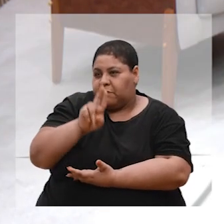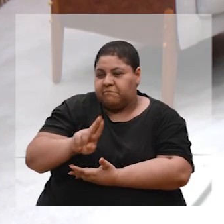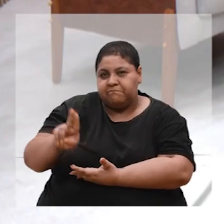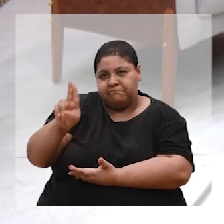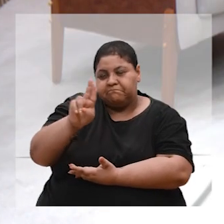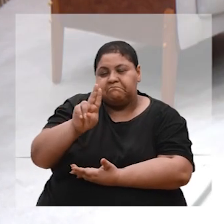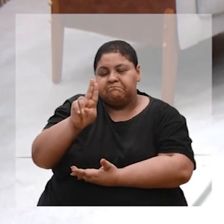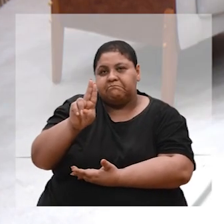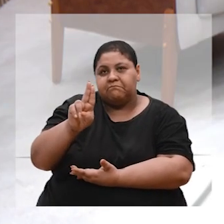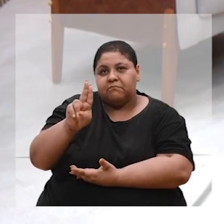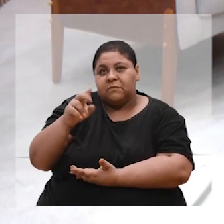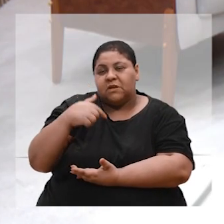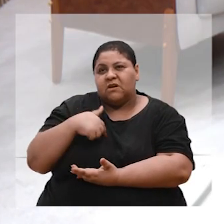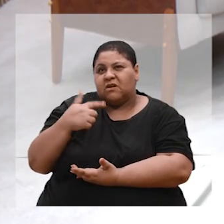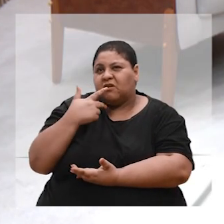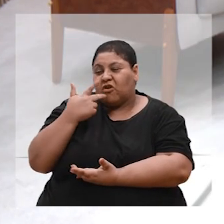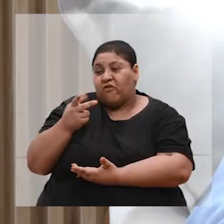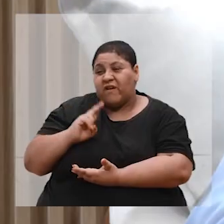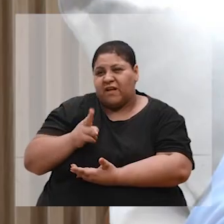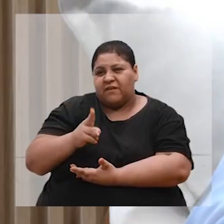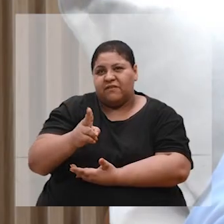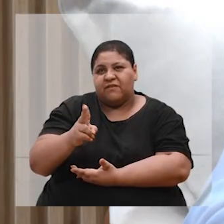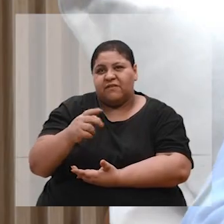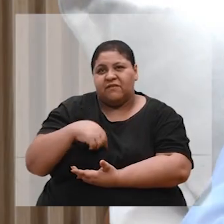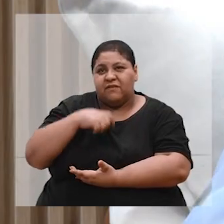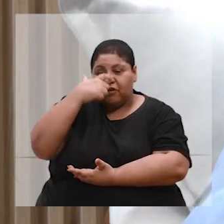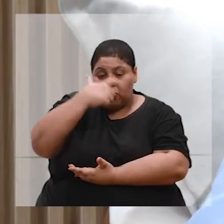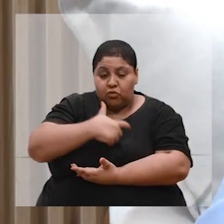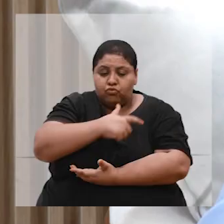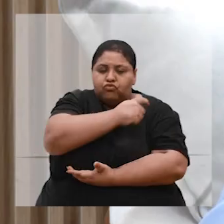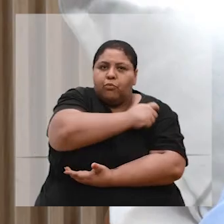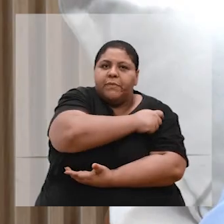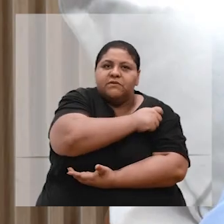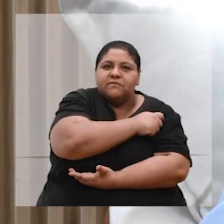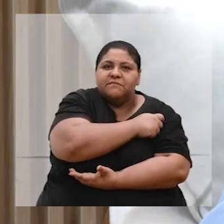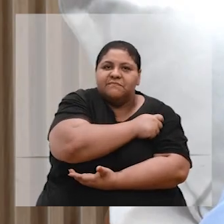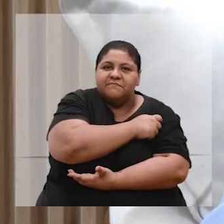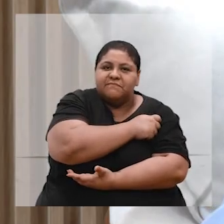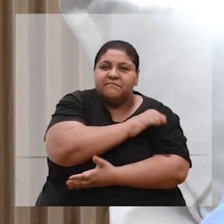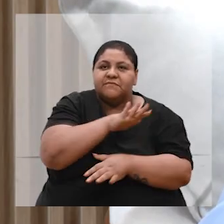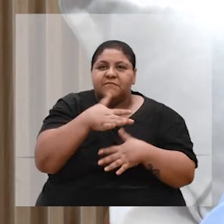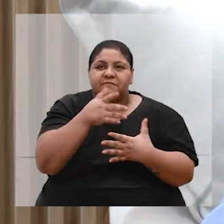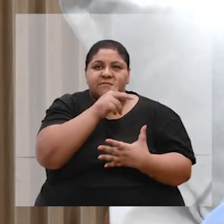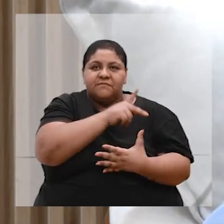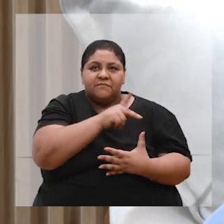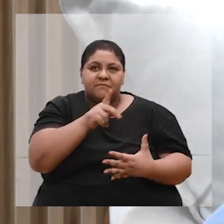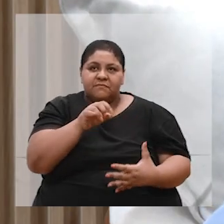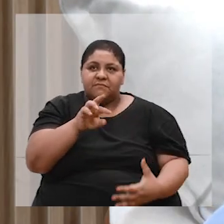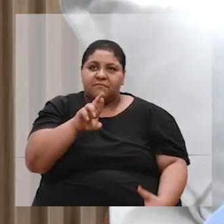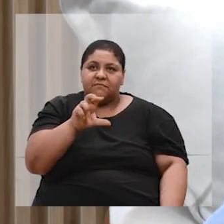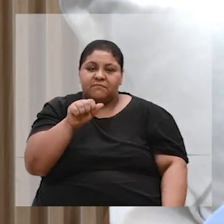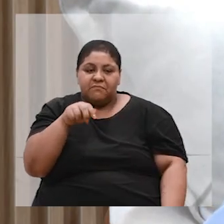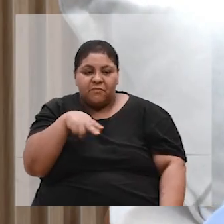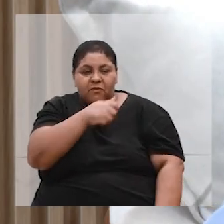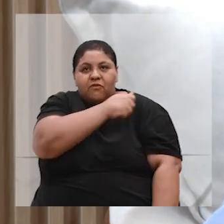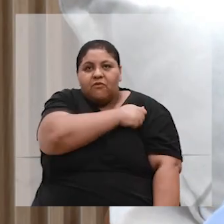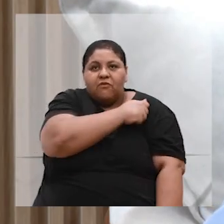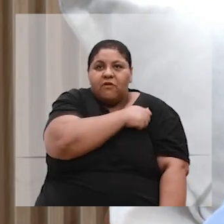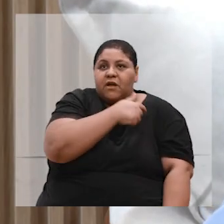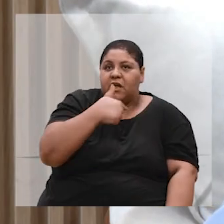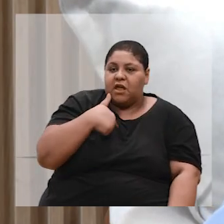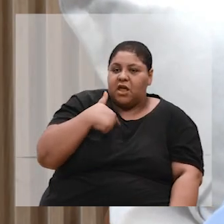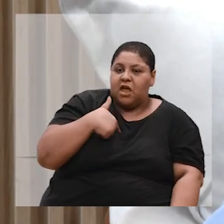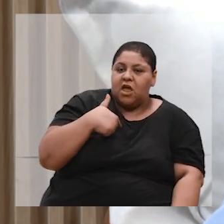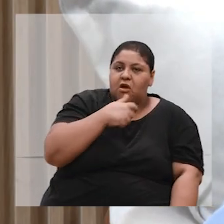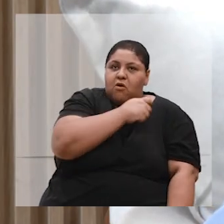na universidade, e eu digo sempre, eu sou uma estudante. Então, o professor Irã é um estudante, eu